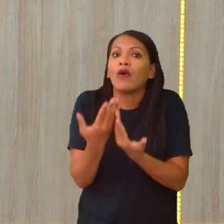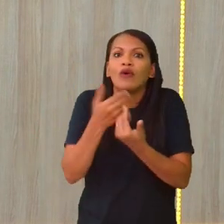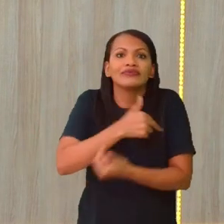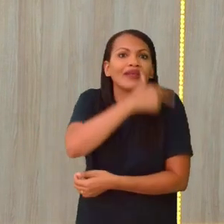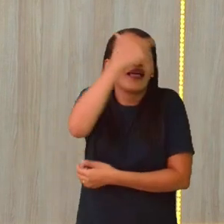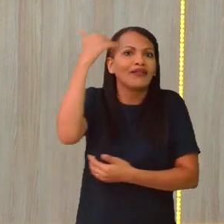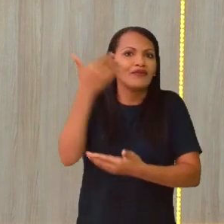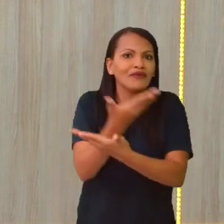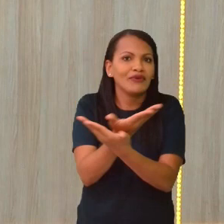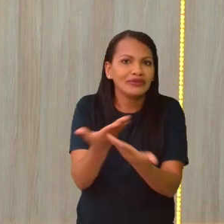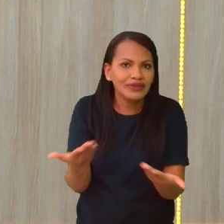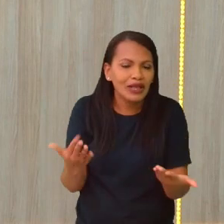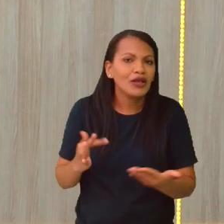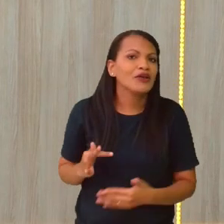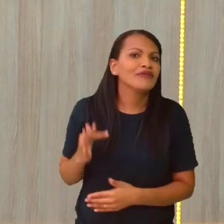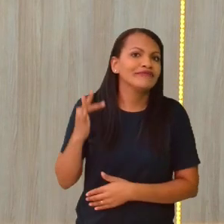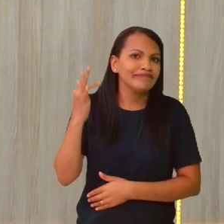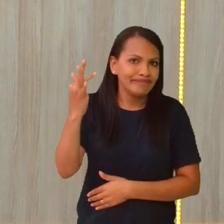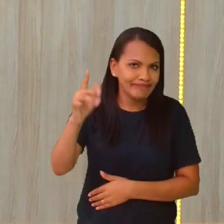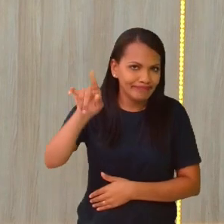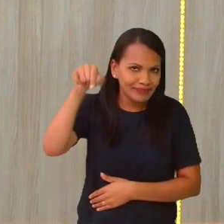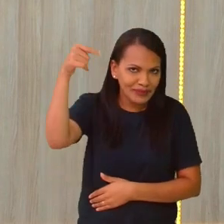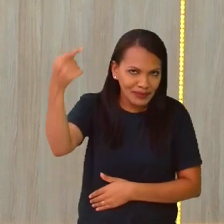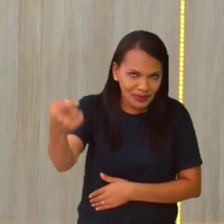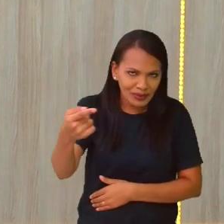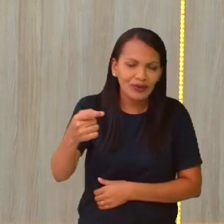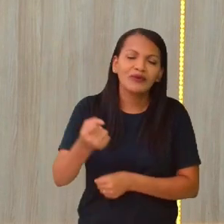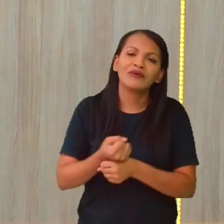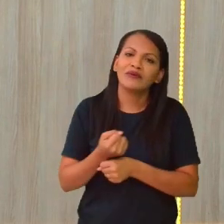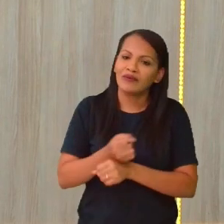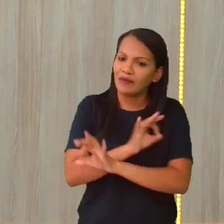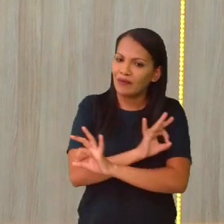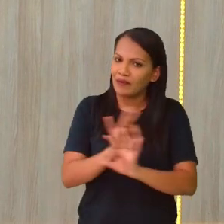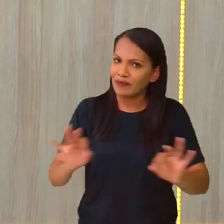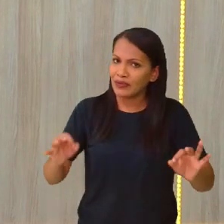aí em casa, né? Em breve a gente volta com mais conteúdos